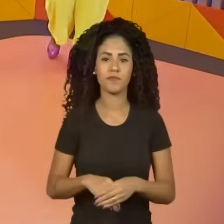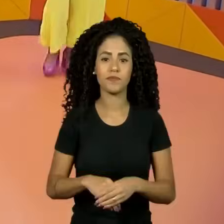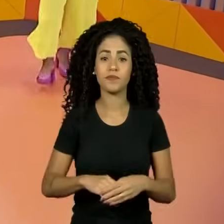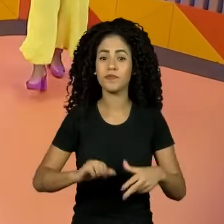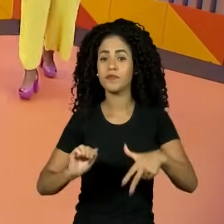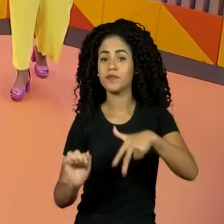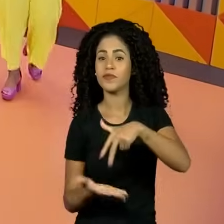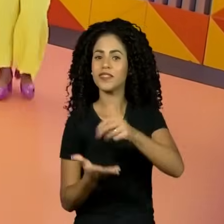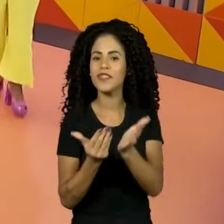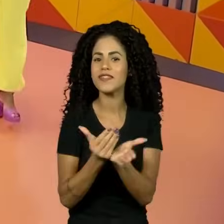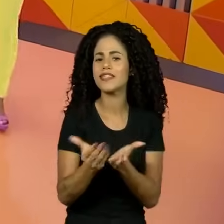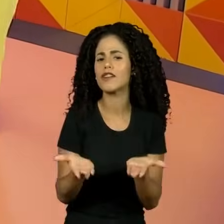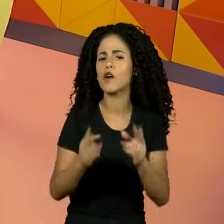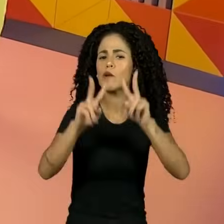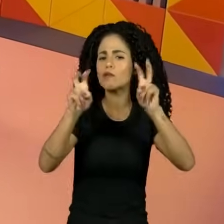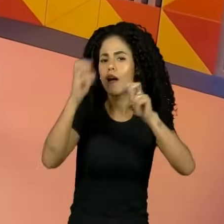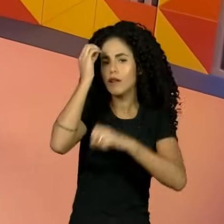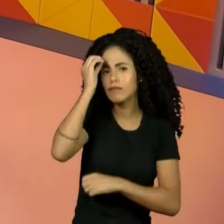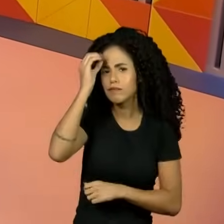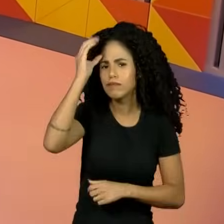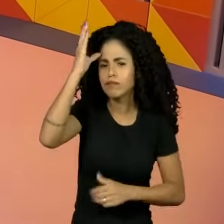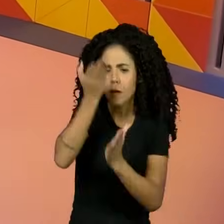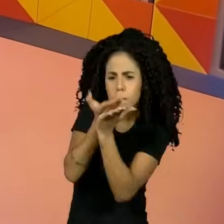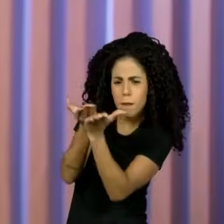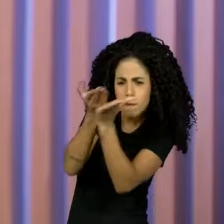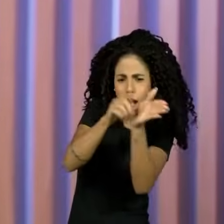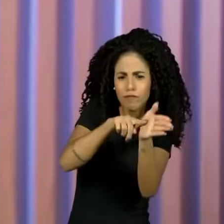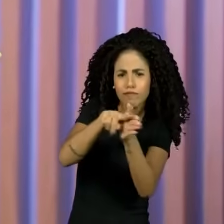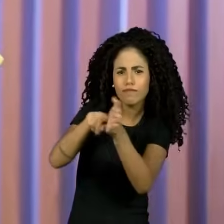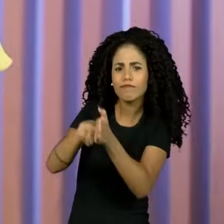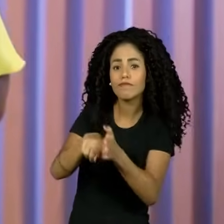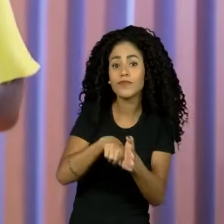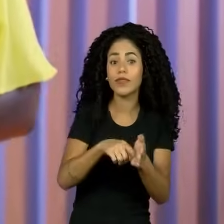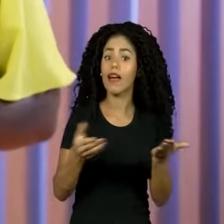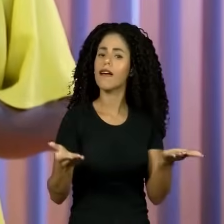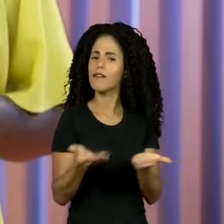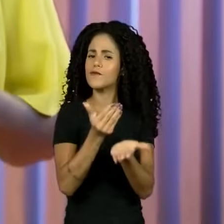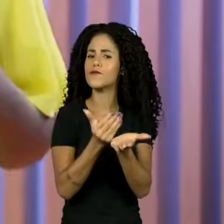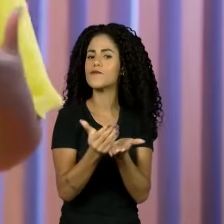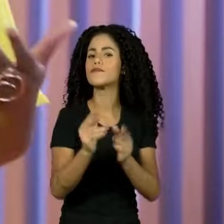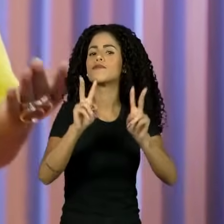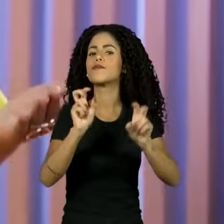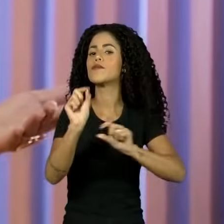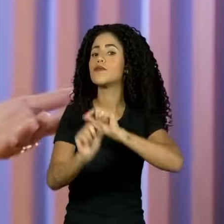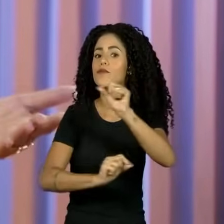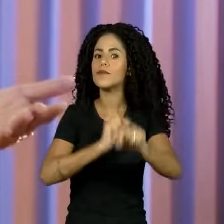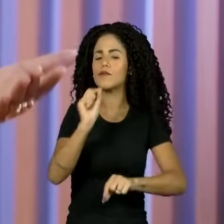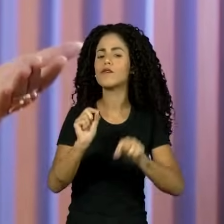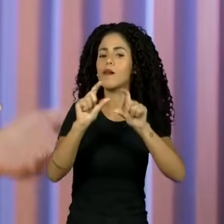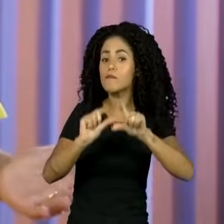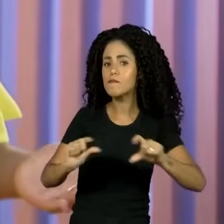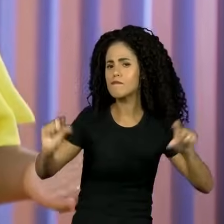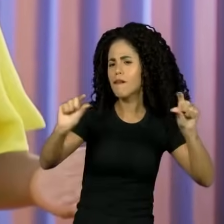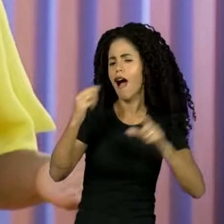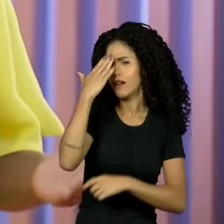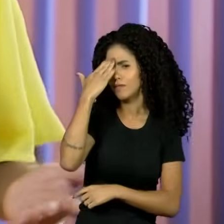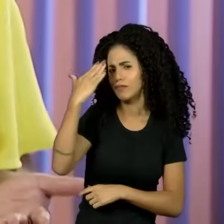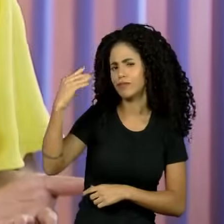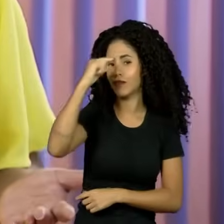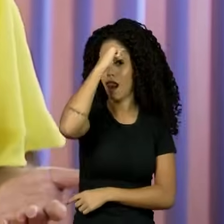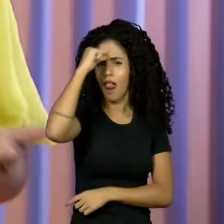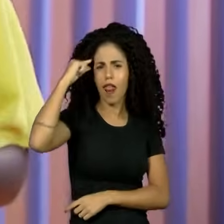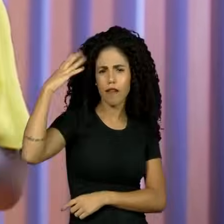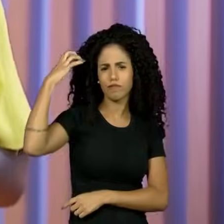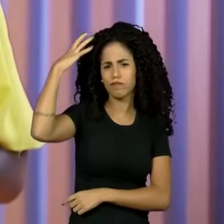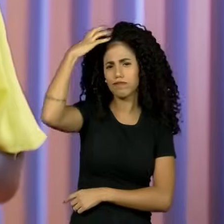Estação Livre no ar para falar sobre intelectualidade. E eu começo o programa de hoje evocando uma frase da gigante Lélia